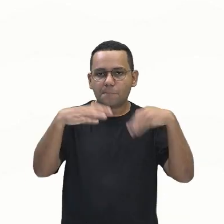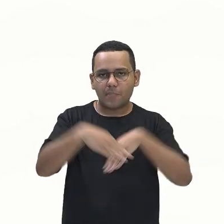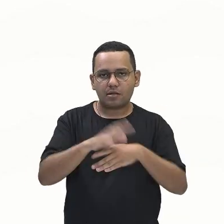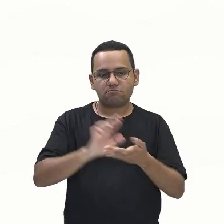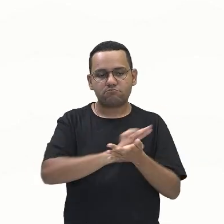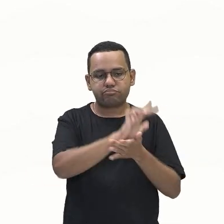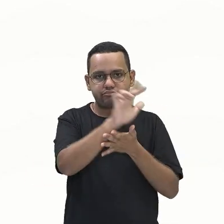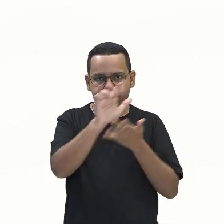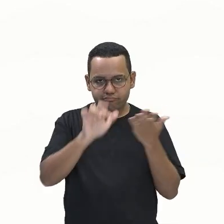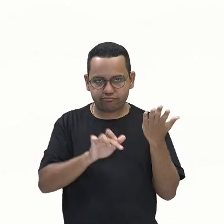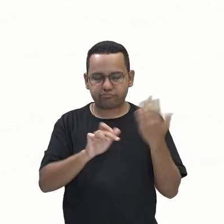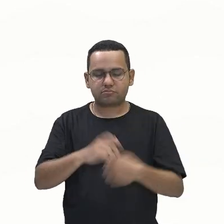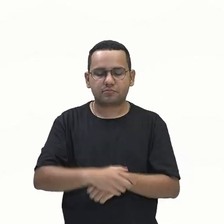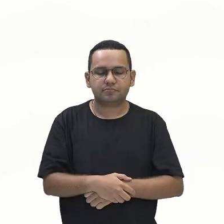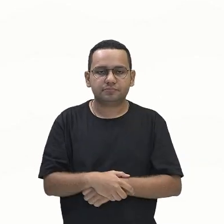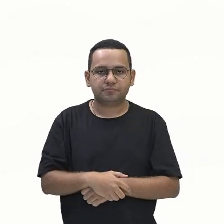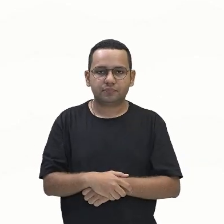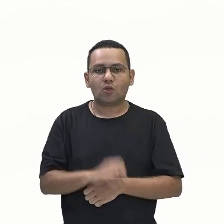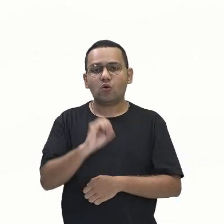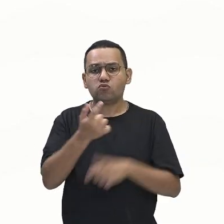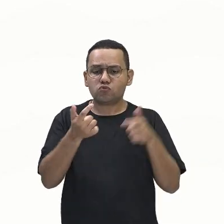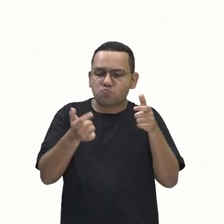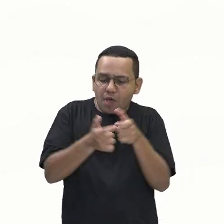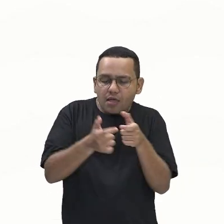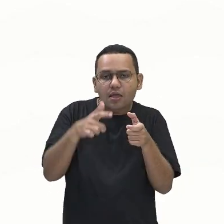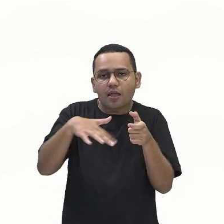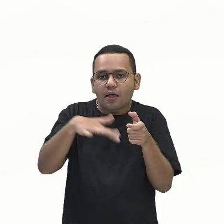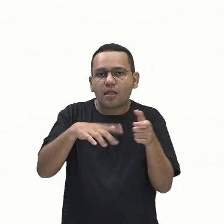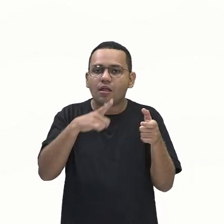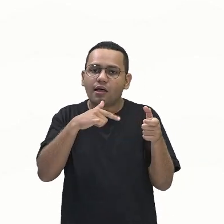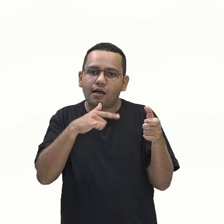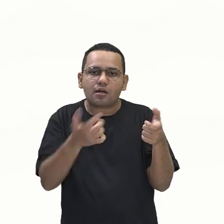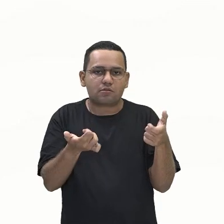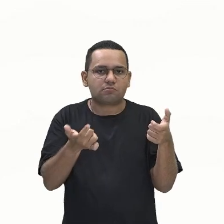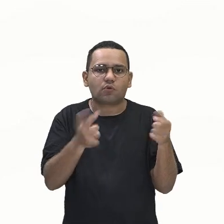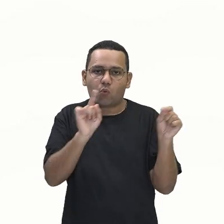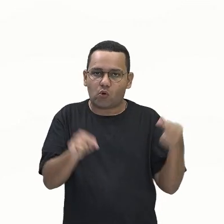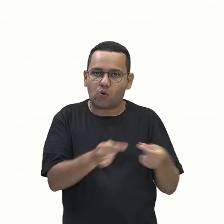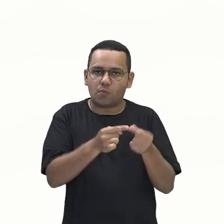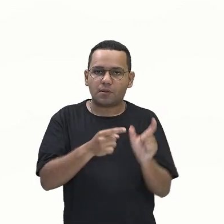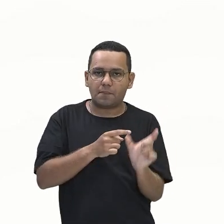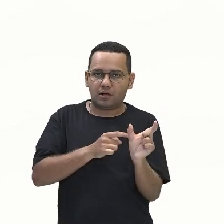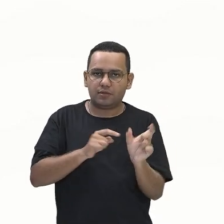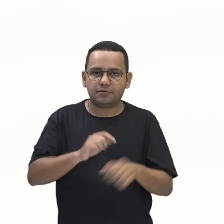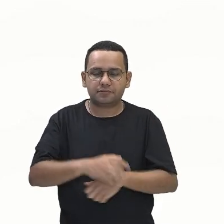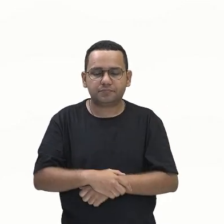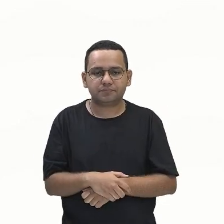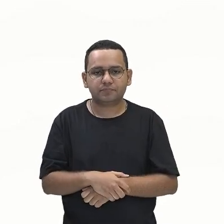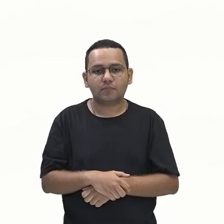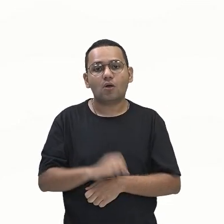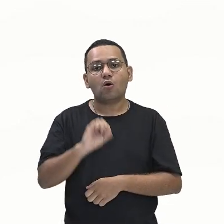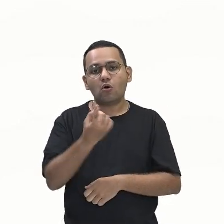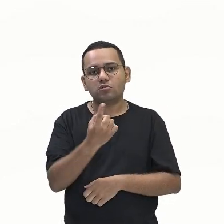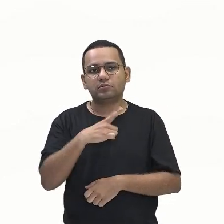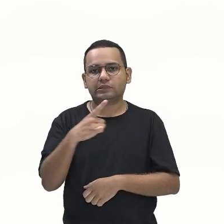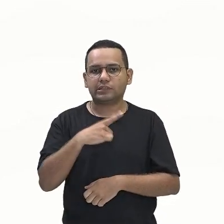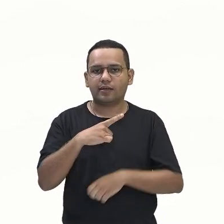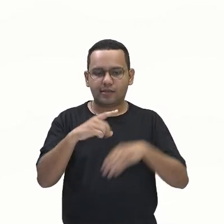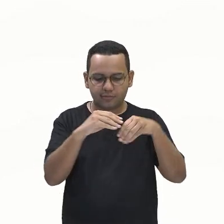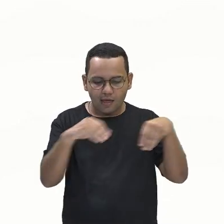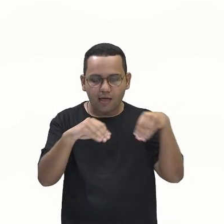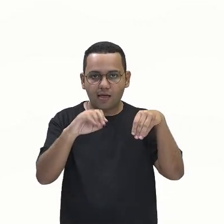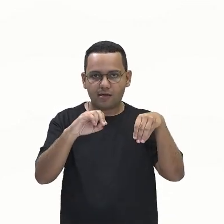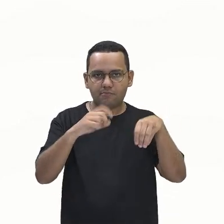os pequenos riachos, os igarapés, né? As águas subterrâneas, todos esses compõem aí